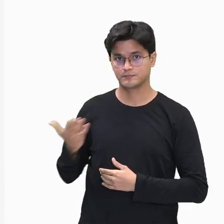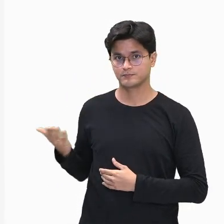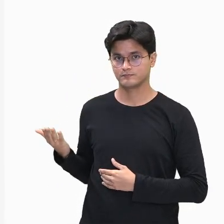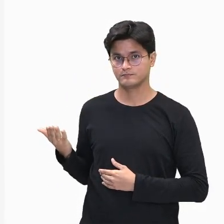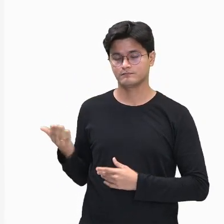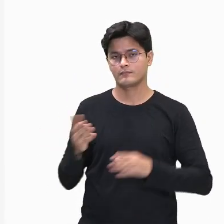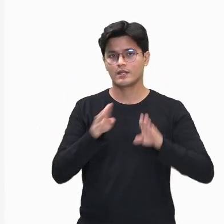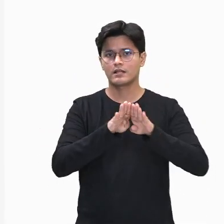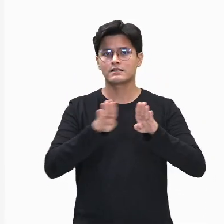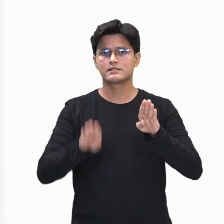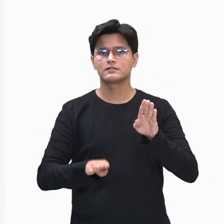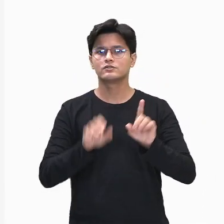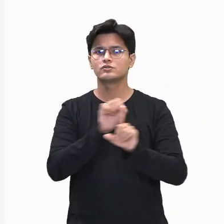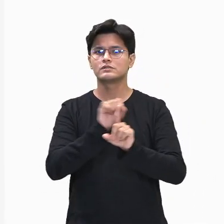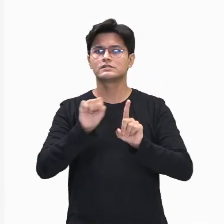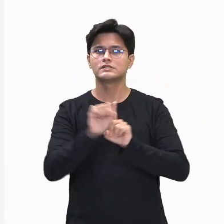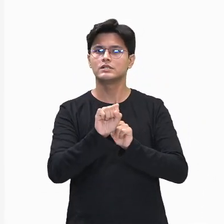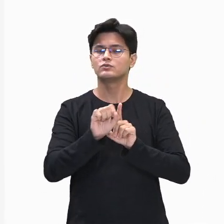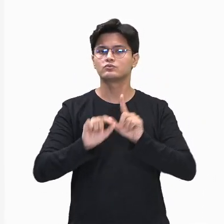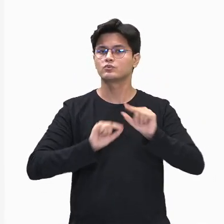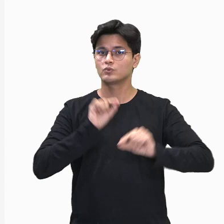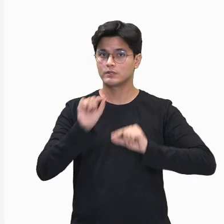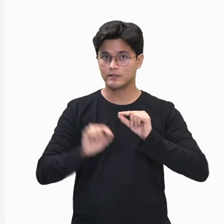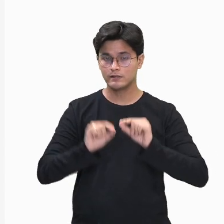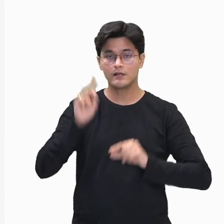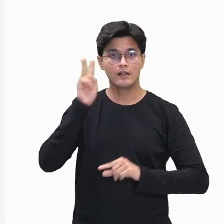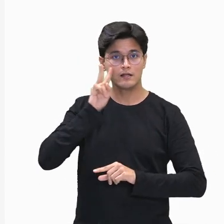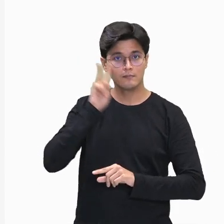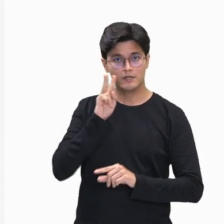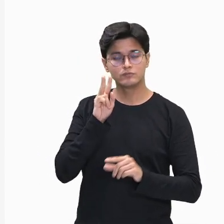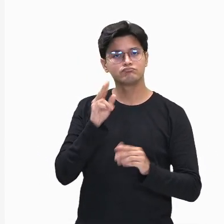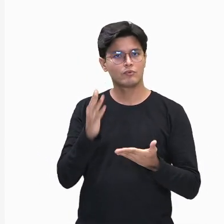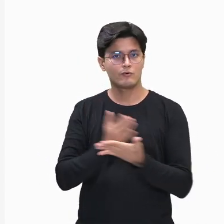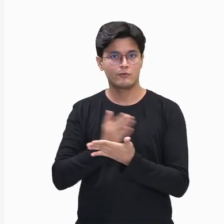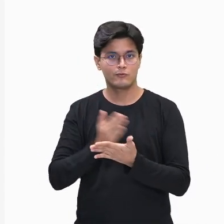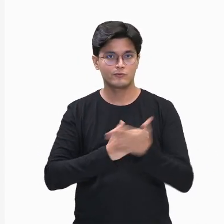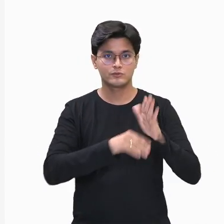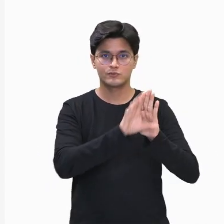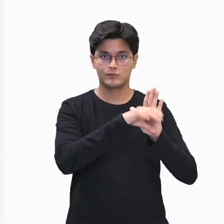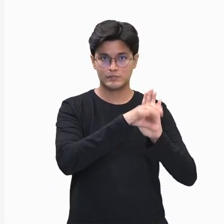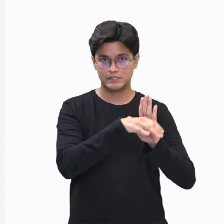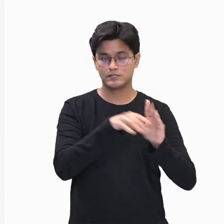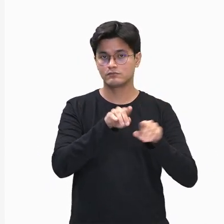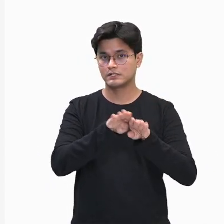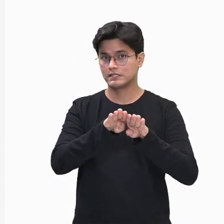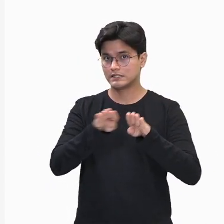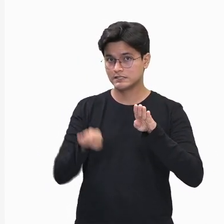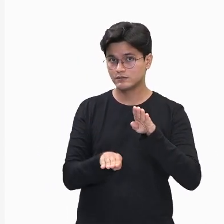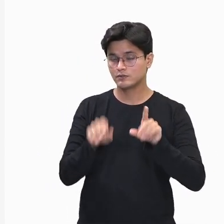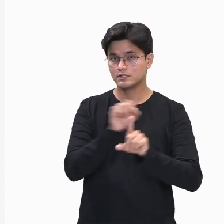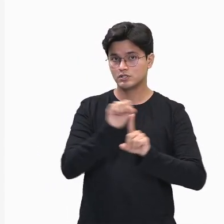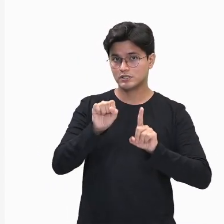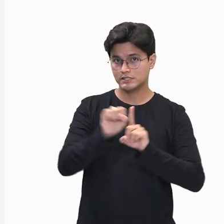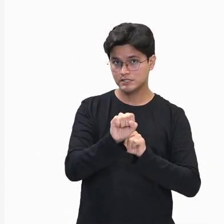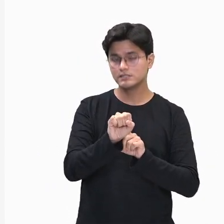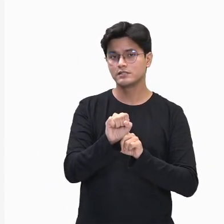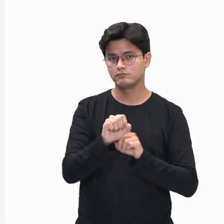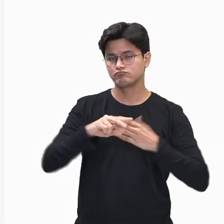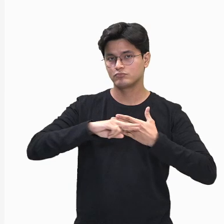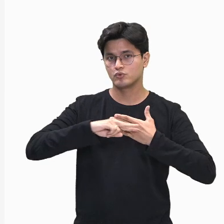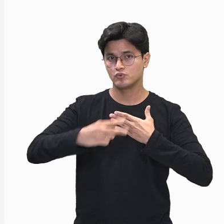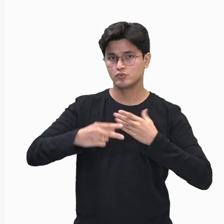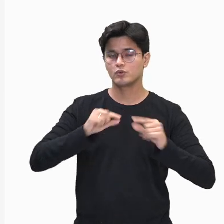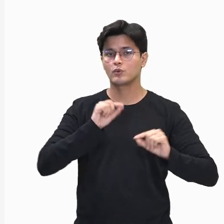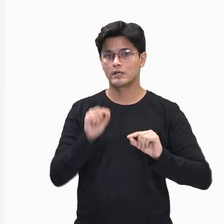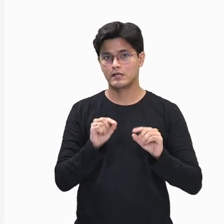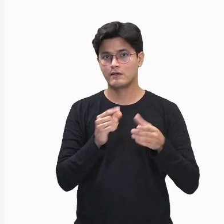desigualdade social? Só para relembrar aí de alguns conceitos, a desigualdade social provoca a exclusão e